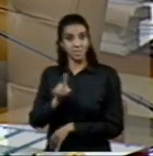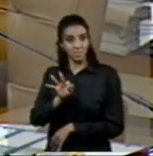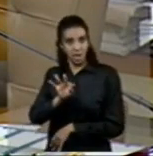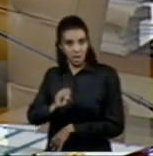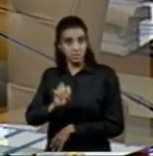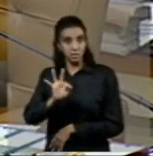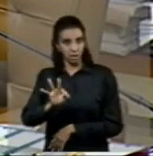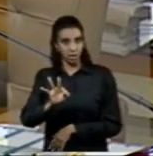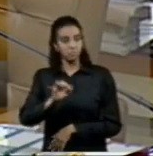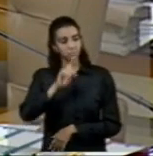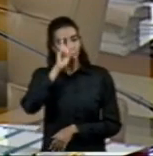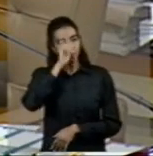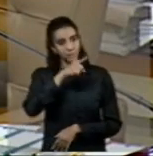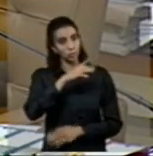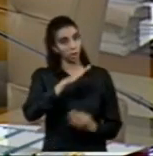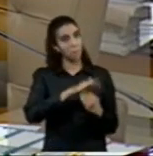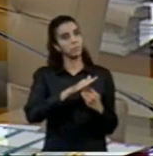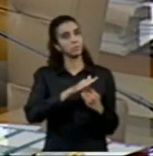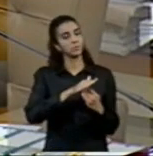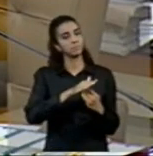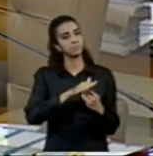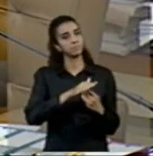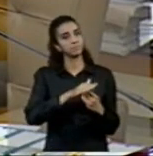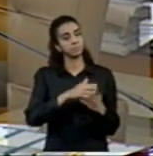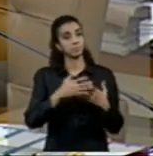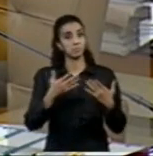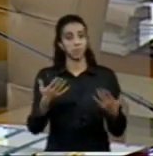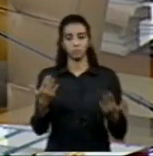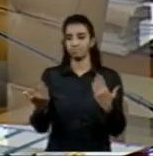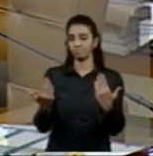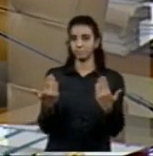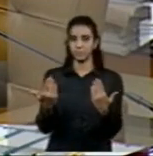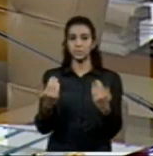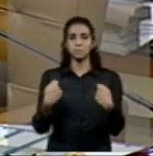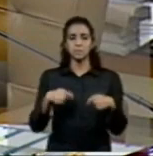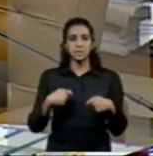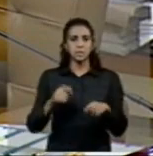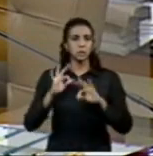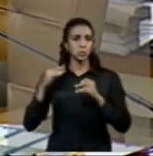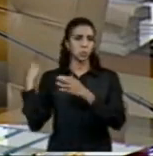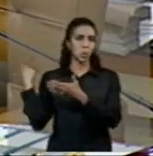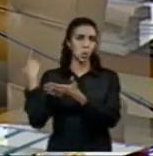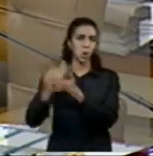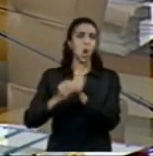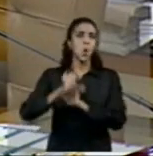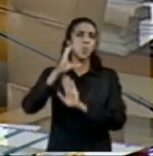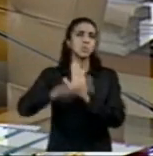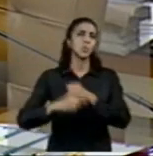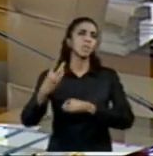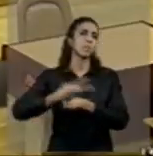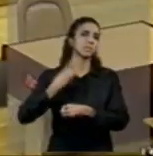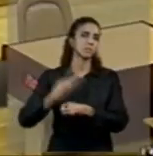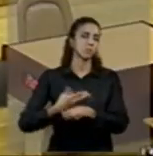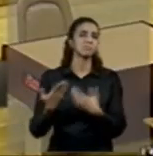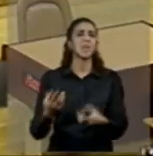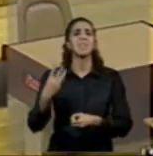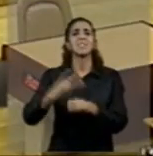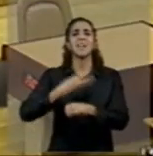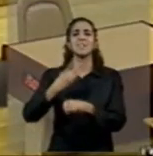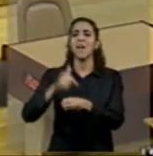concreto, impôs. Iniciou essa tarefa buscando os conceitos invocados para a terceirização. Afinal, o que